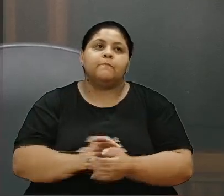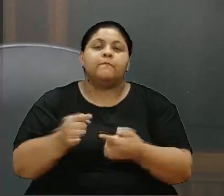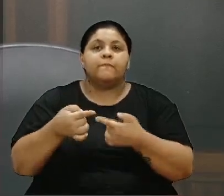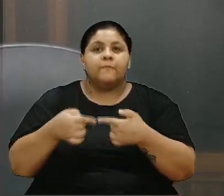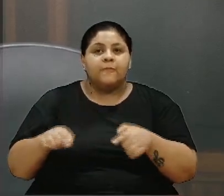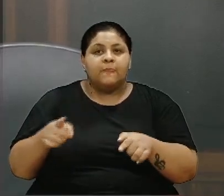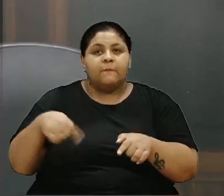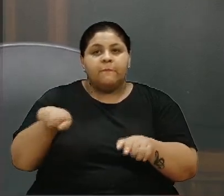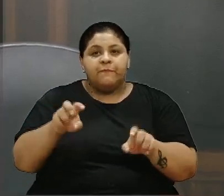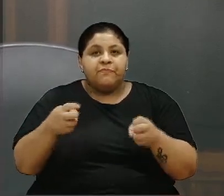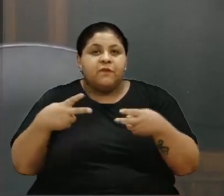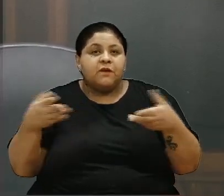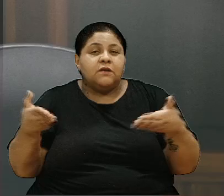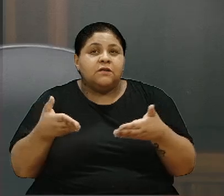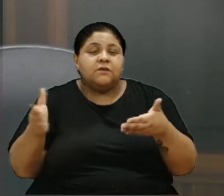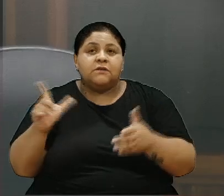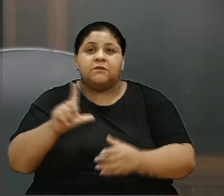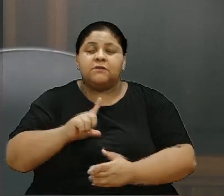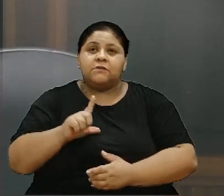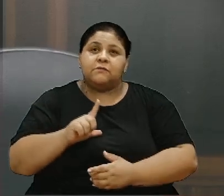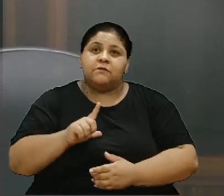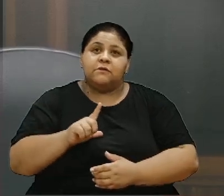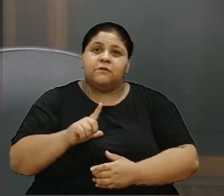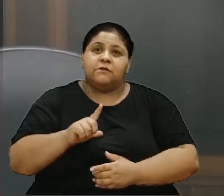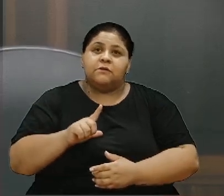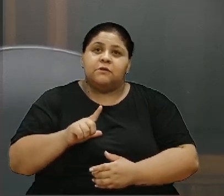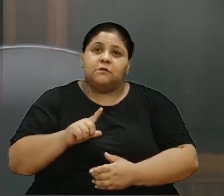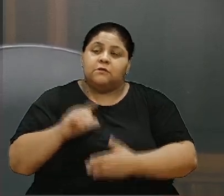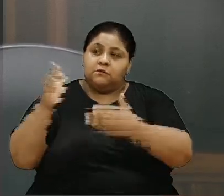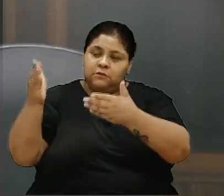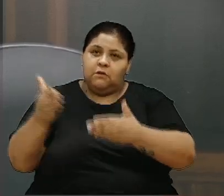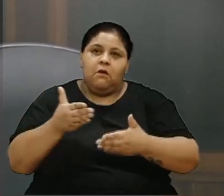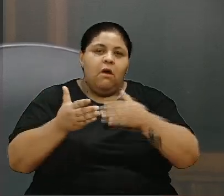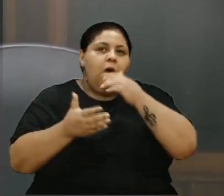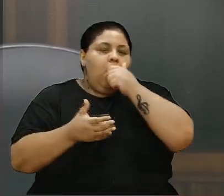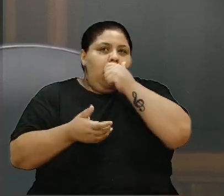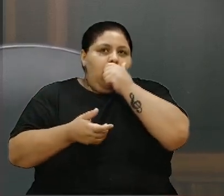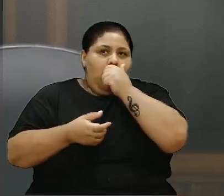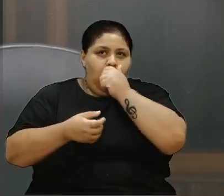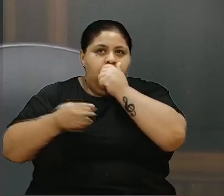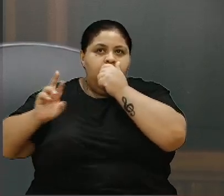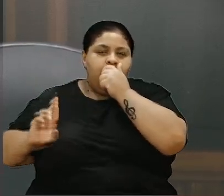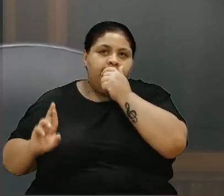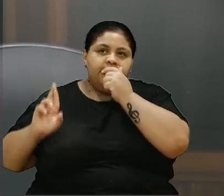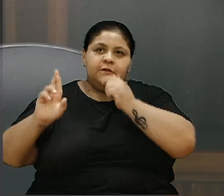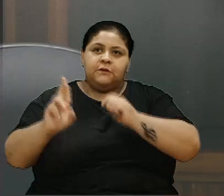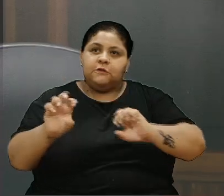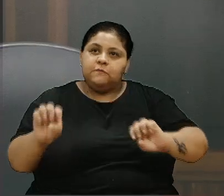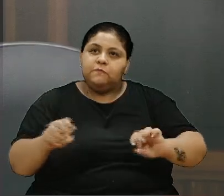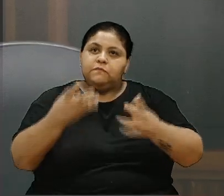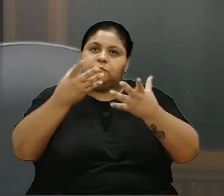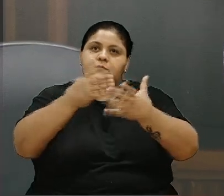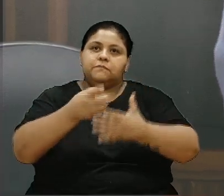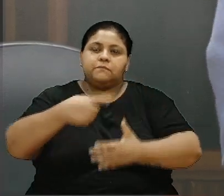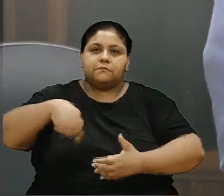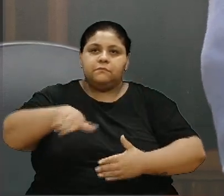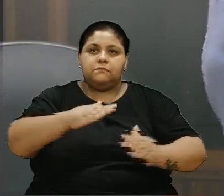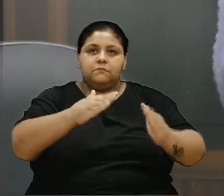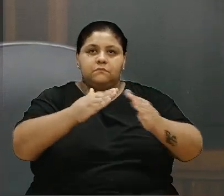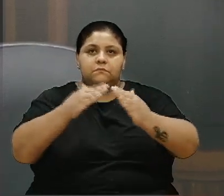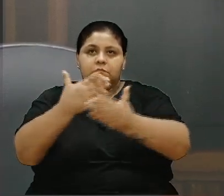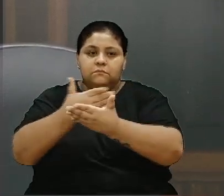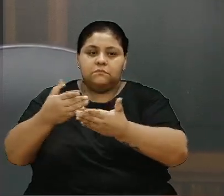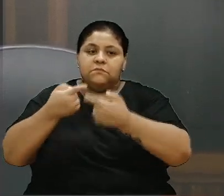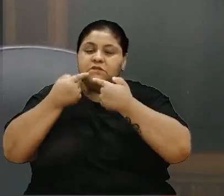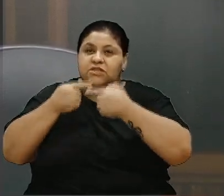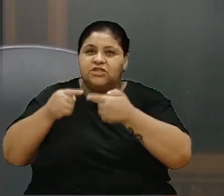nós percebemos, hoje nós tivemos aqui o convite por parte das representantes da festa para a nossa casa, a partir de uma